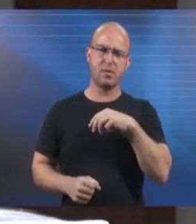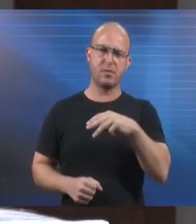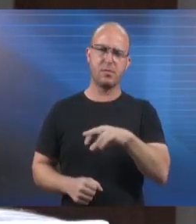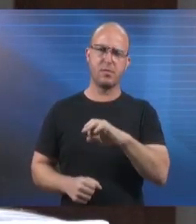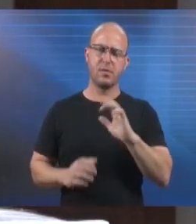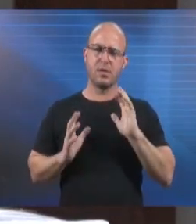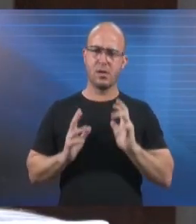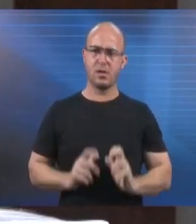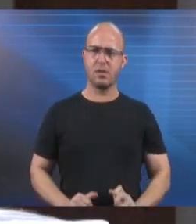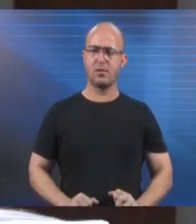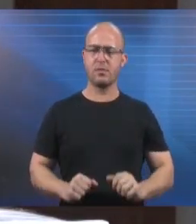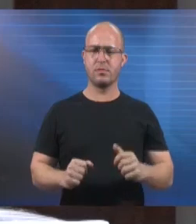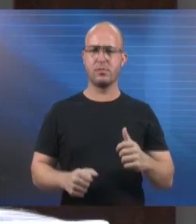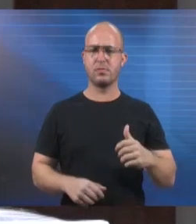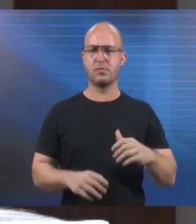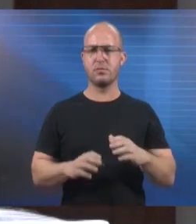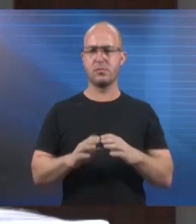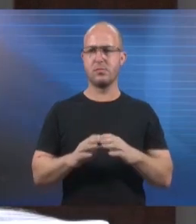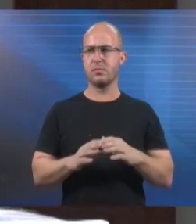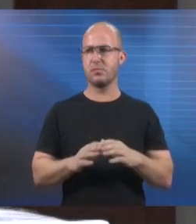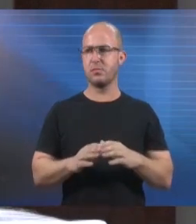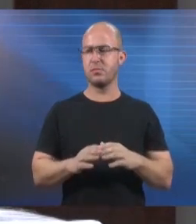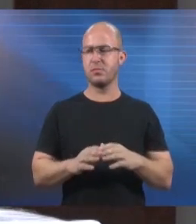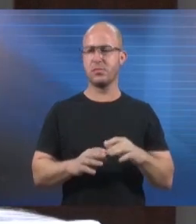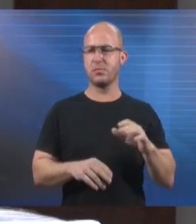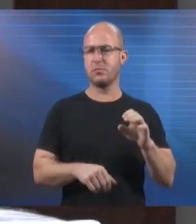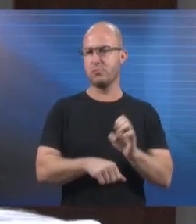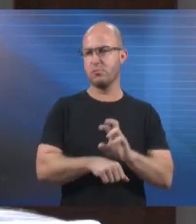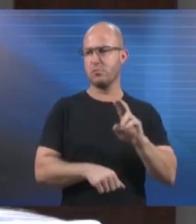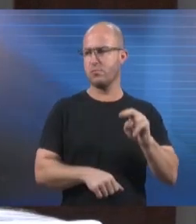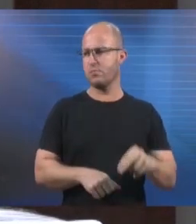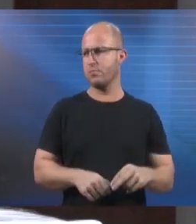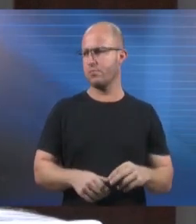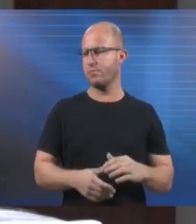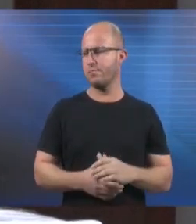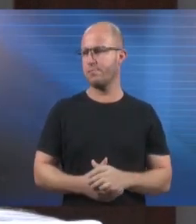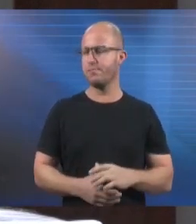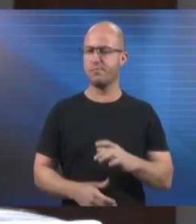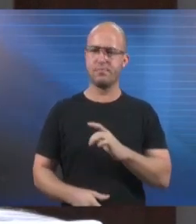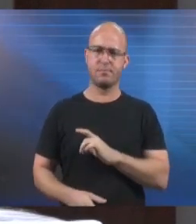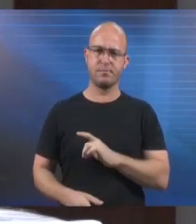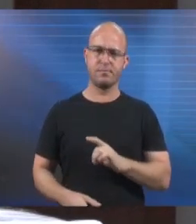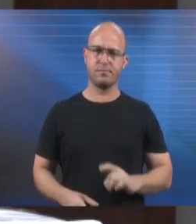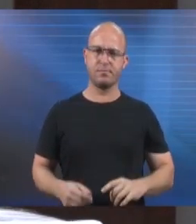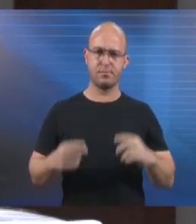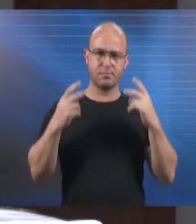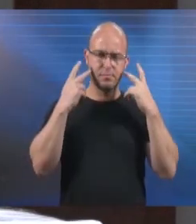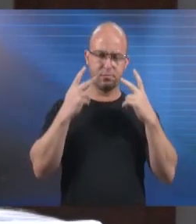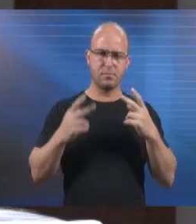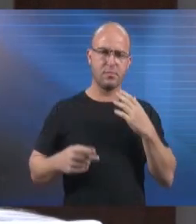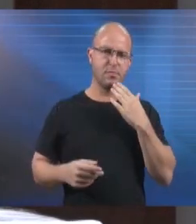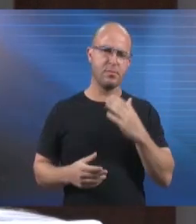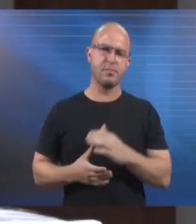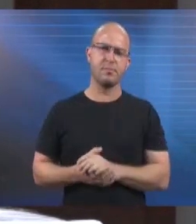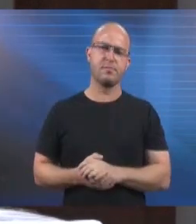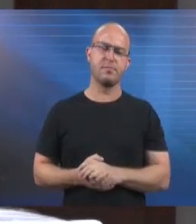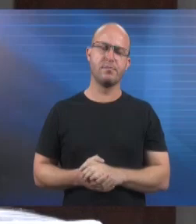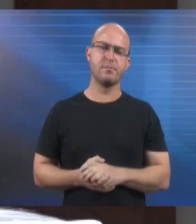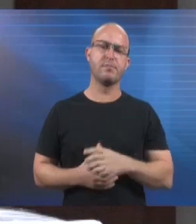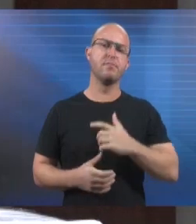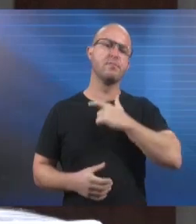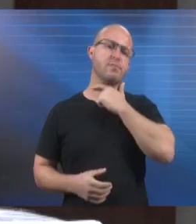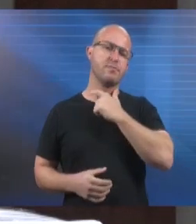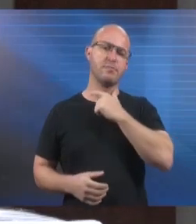de mesa e água adicionada de sais no Estado do Rio Grande do Norte iniciativa deputada her mor dispõe sobre a reserva de